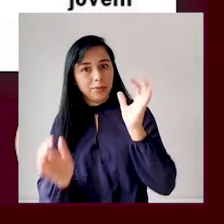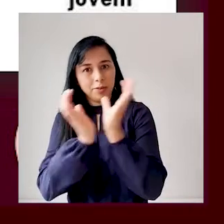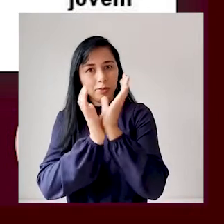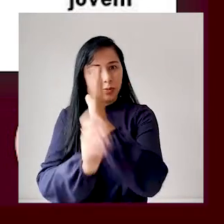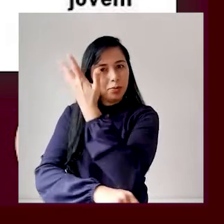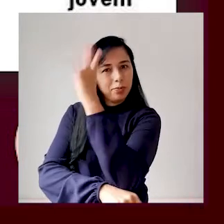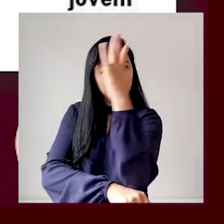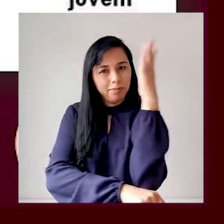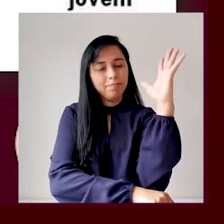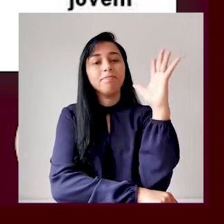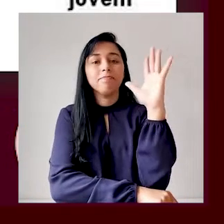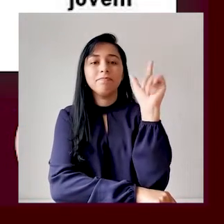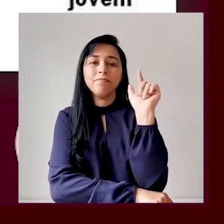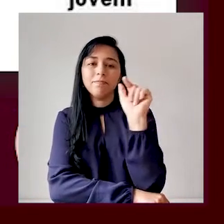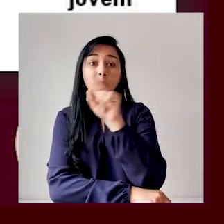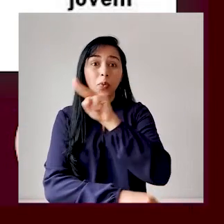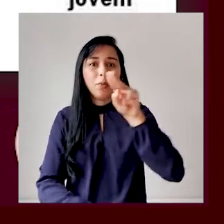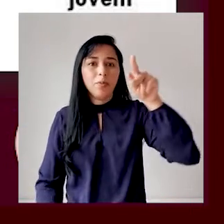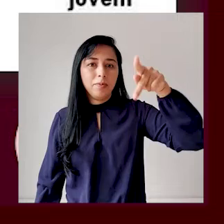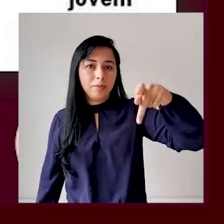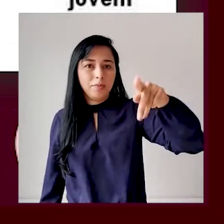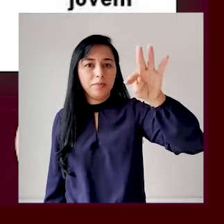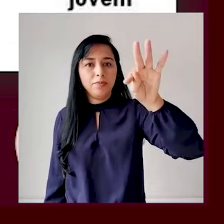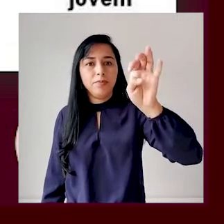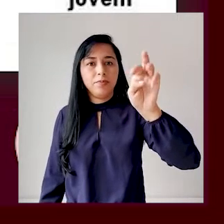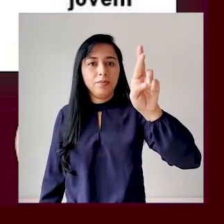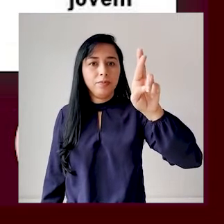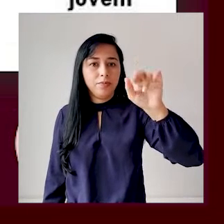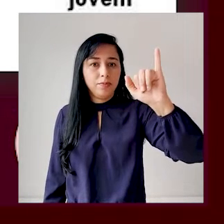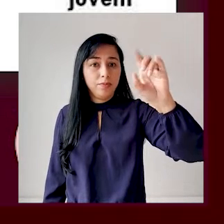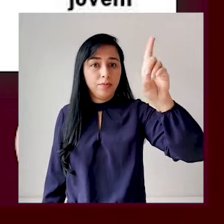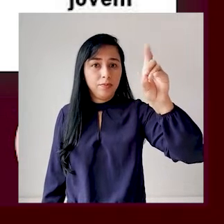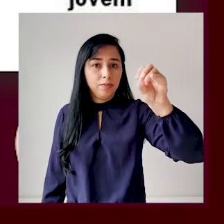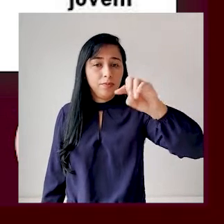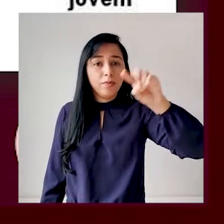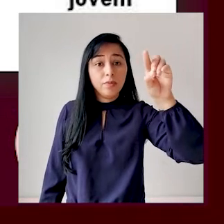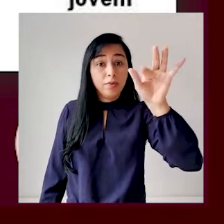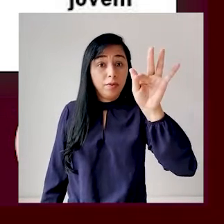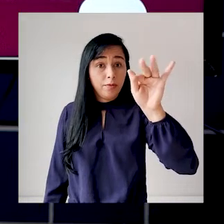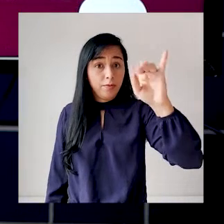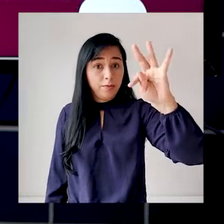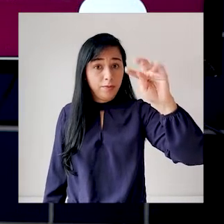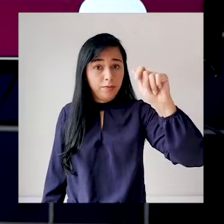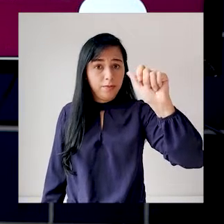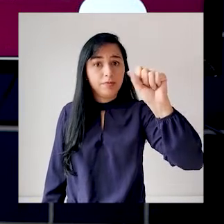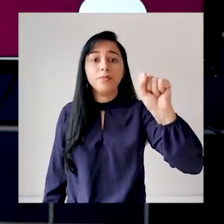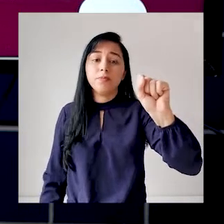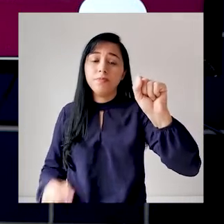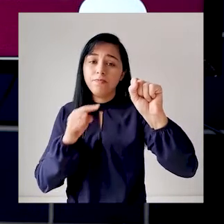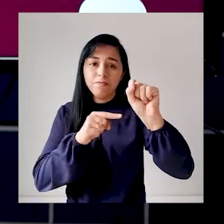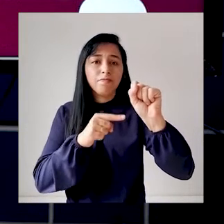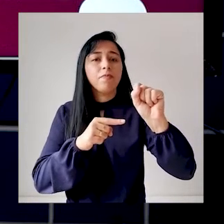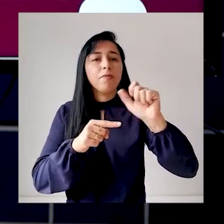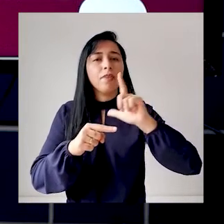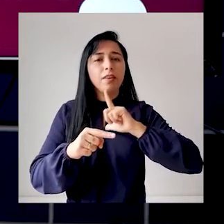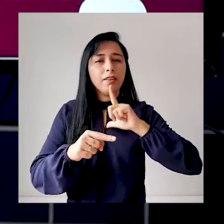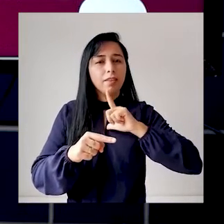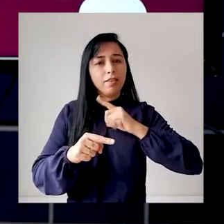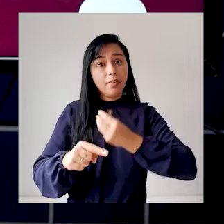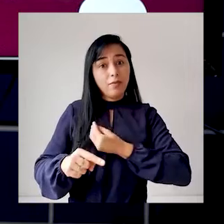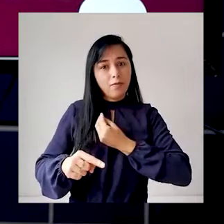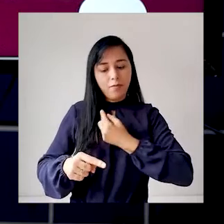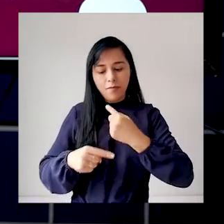O segundo grupo de plantas é o grupo das pteridófitas. Esse tipo de planta possui